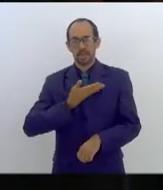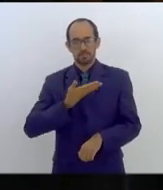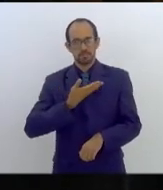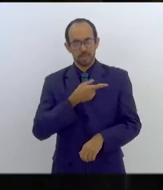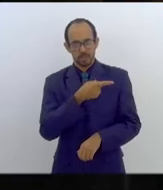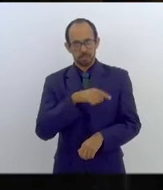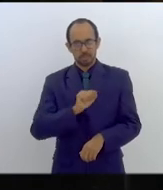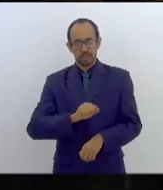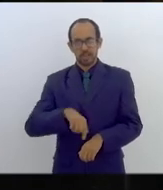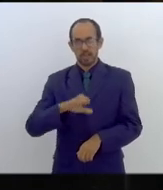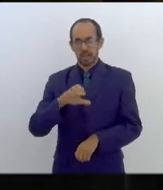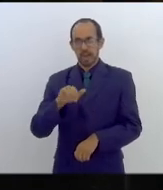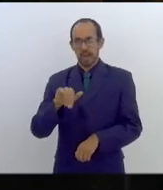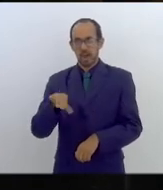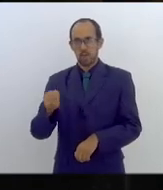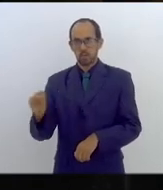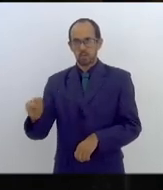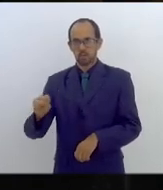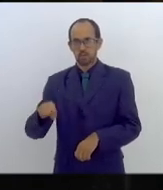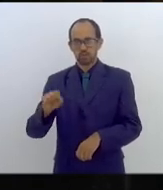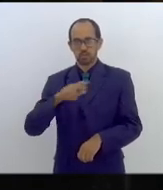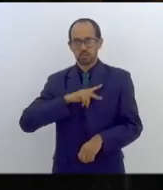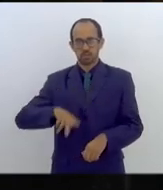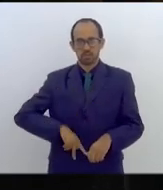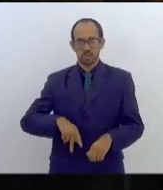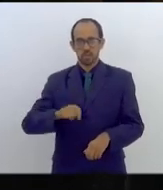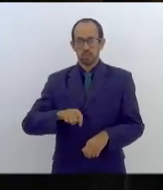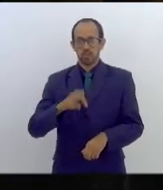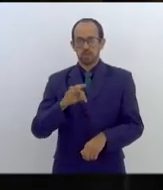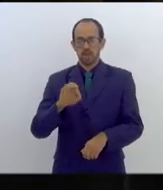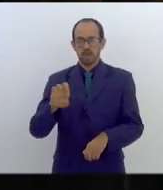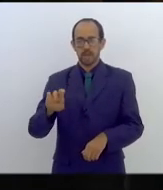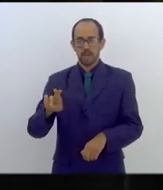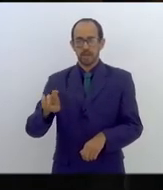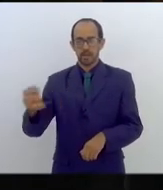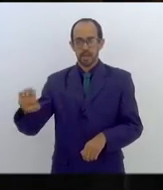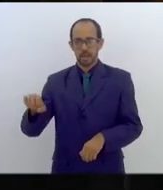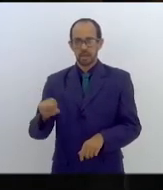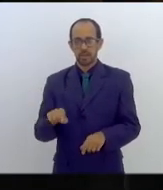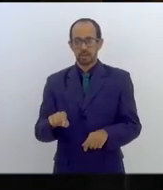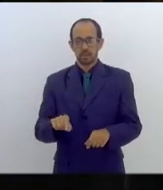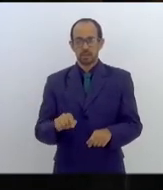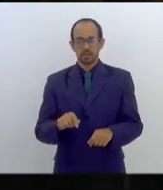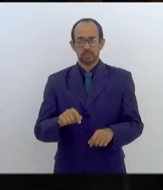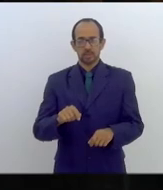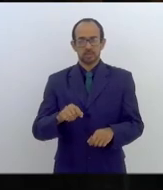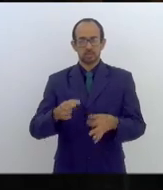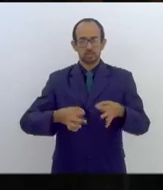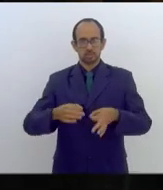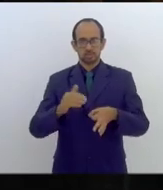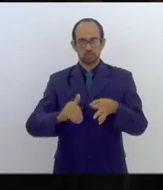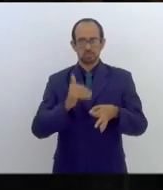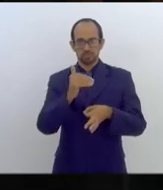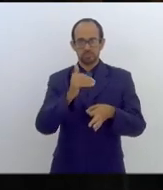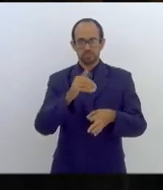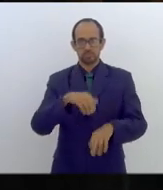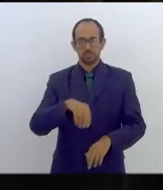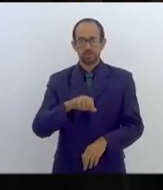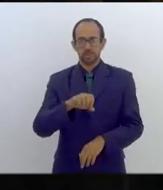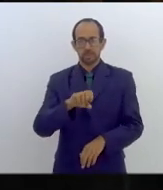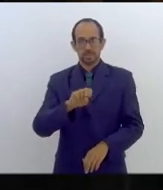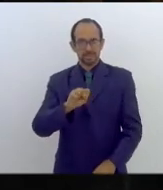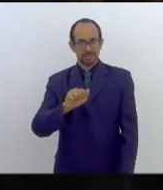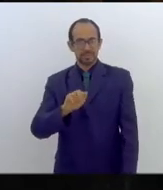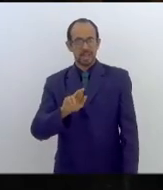Desembargador Carlos Santos de Oliveira que presidiu o Tribunal Regional Eleitoral estive Libertadores primeira mulher